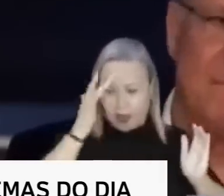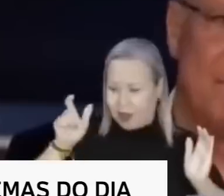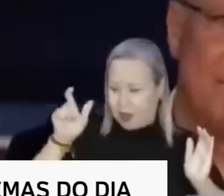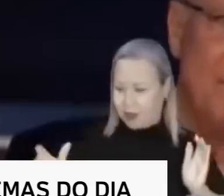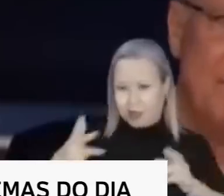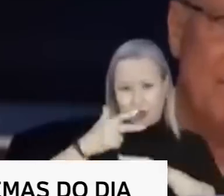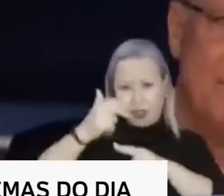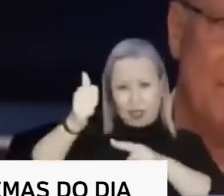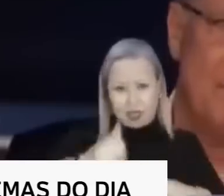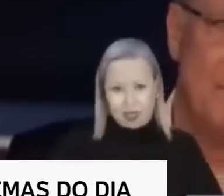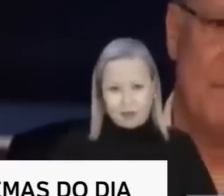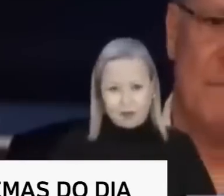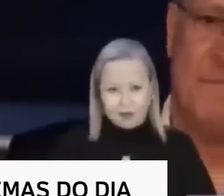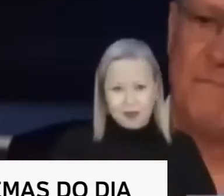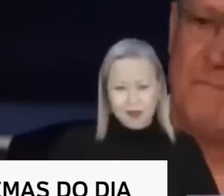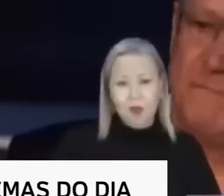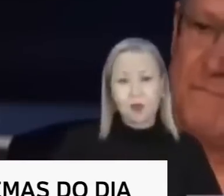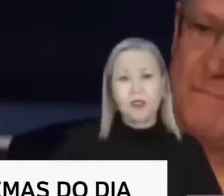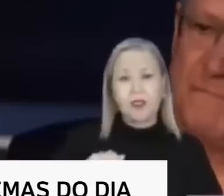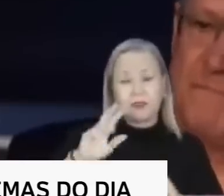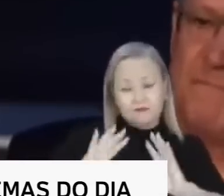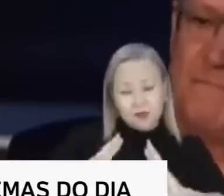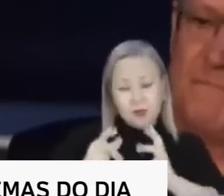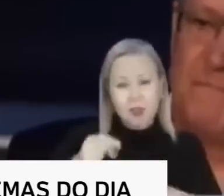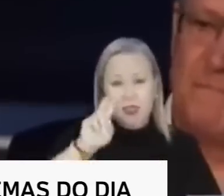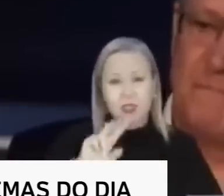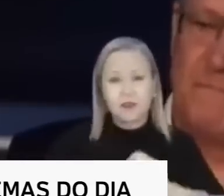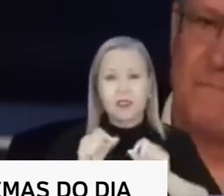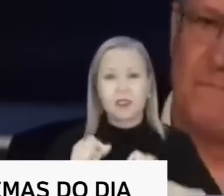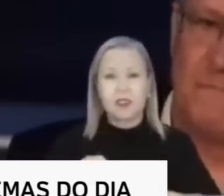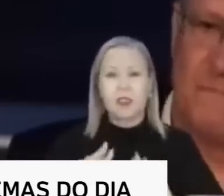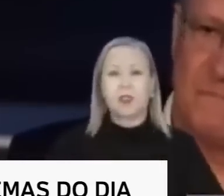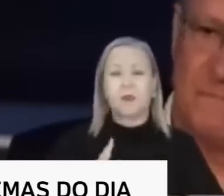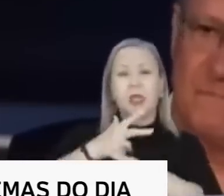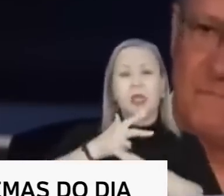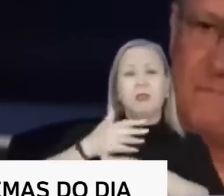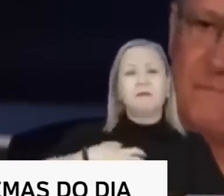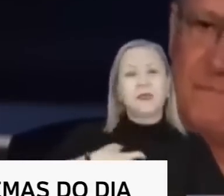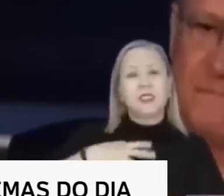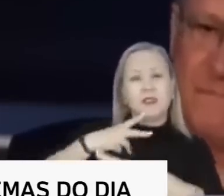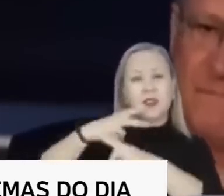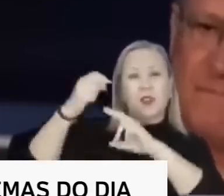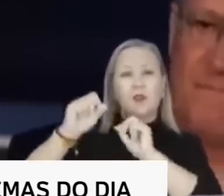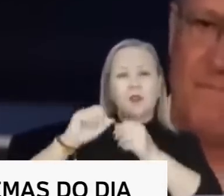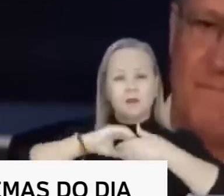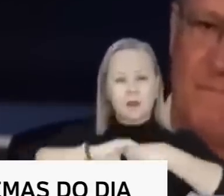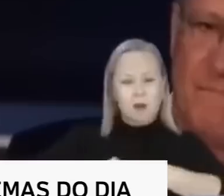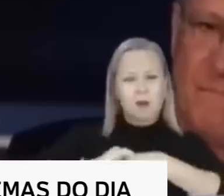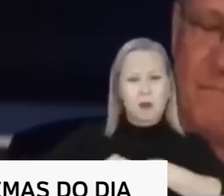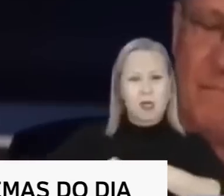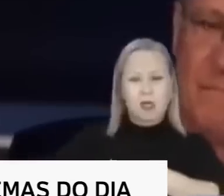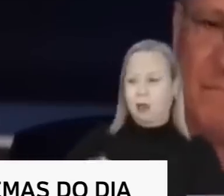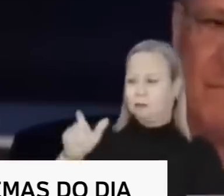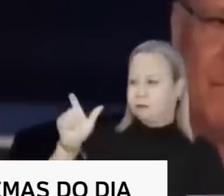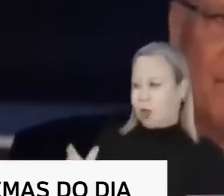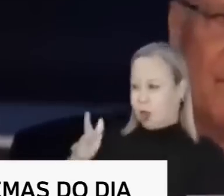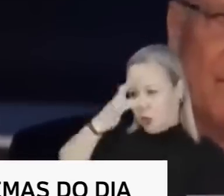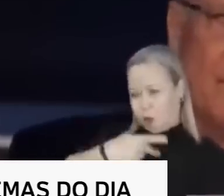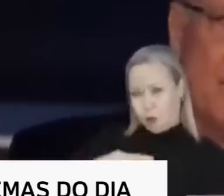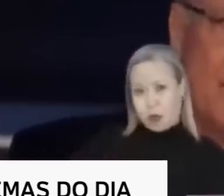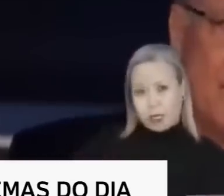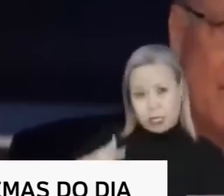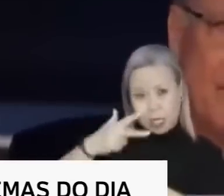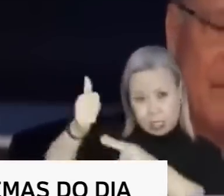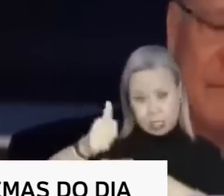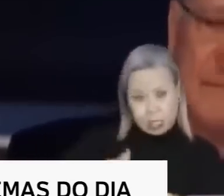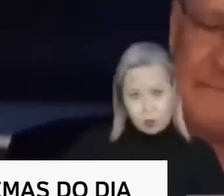todas as vezes que eu perdi, eu telefonei para o vitorioso para cumprimentá-lo pela vitória. Esse cidadão,